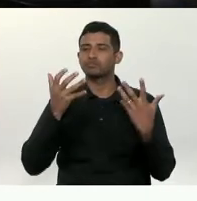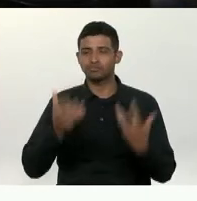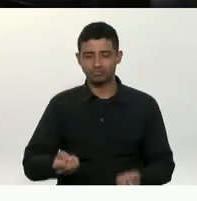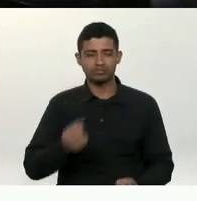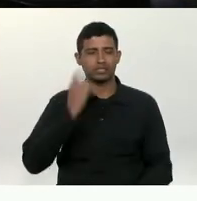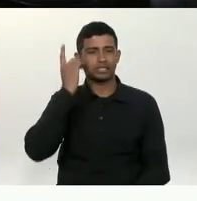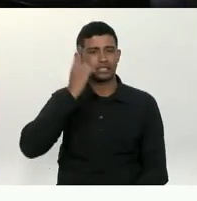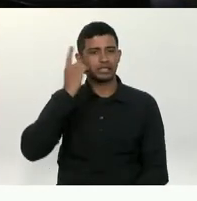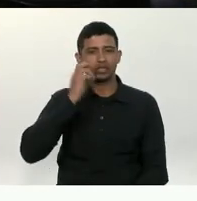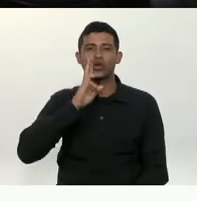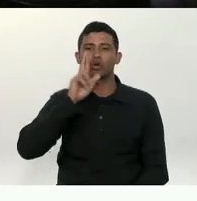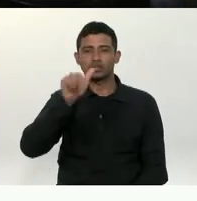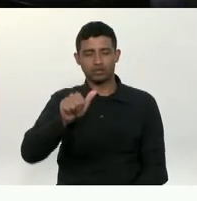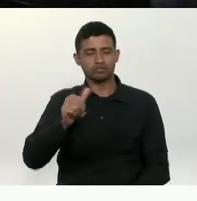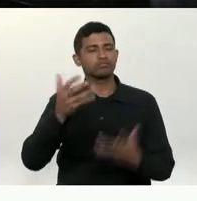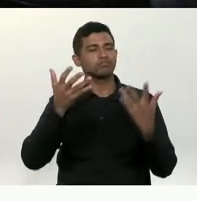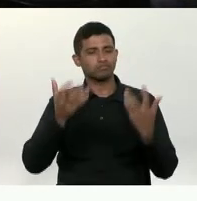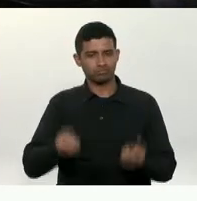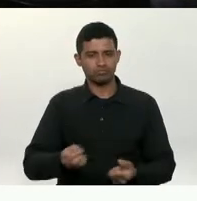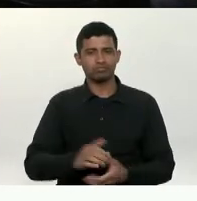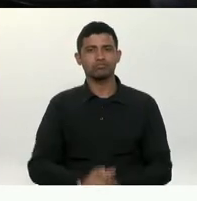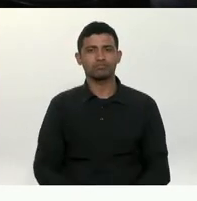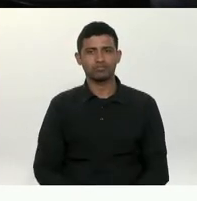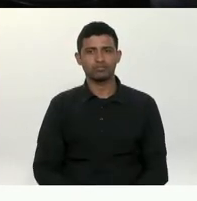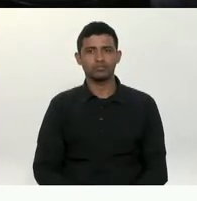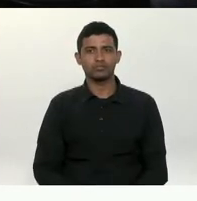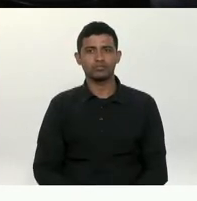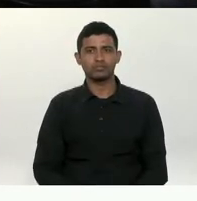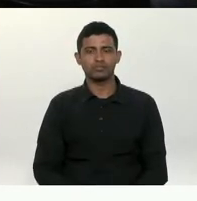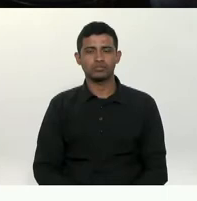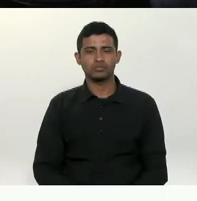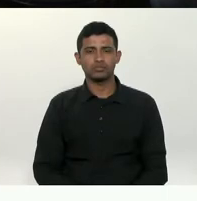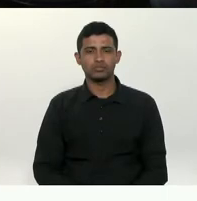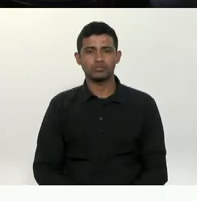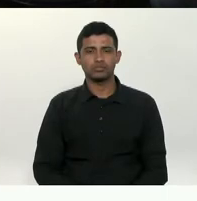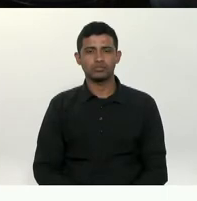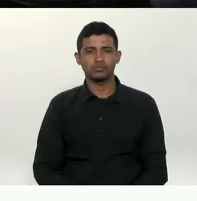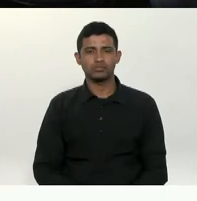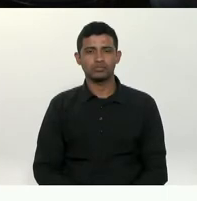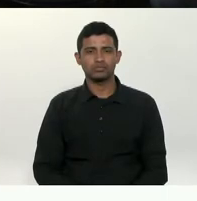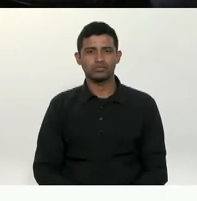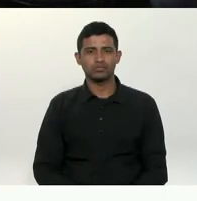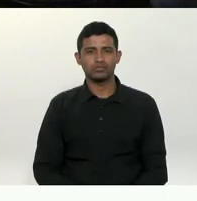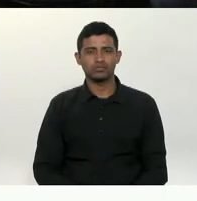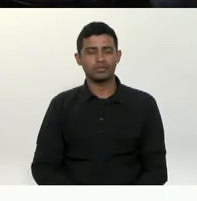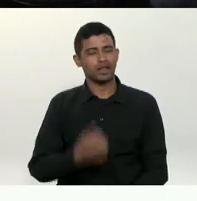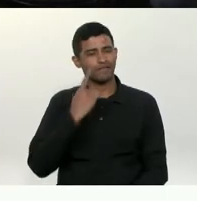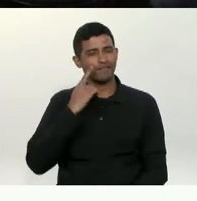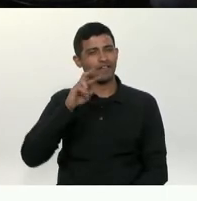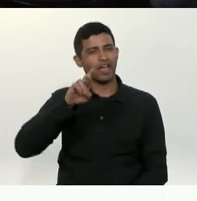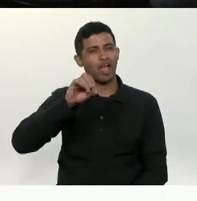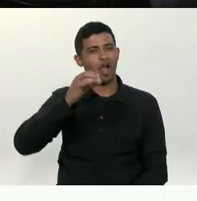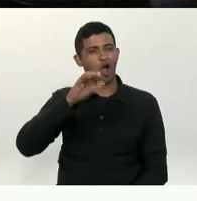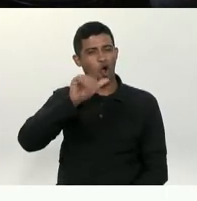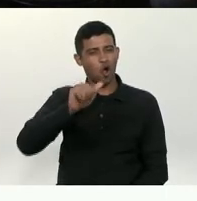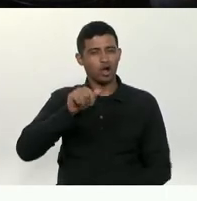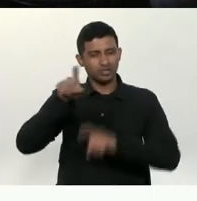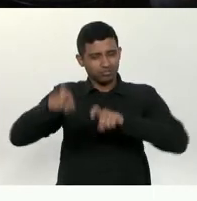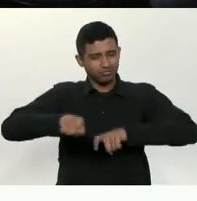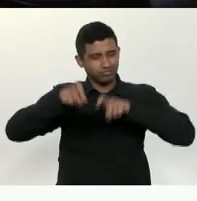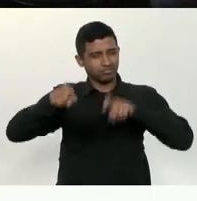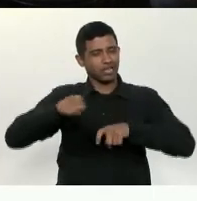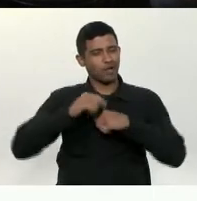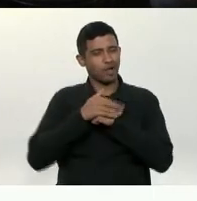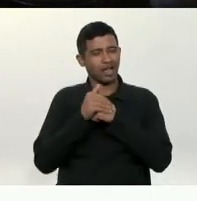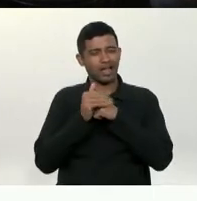vota o deputado Rodrigo Amorim? Favorável, esclarecendo o termo roça de forma muito carinhosa. Lógico. Tem muito carinho pelo interior do